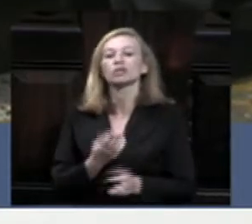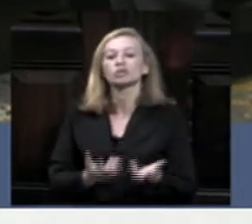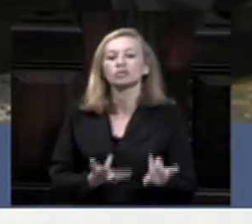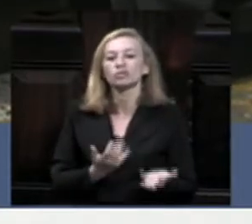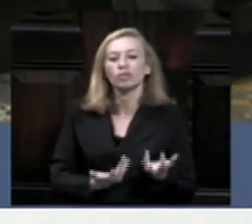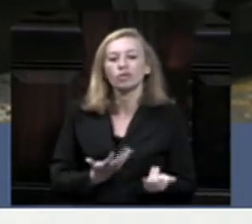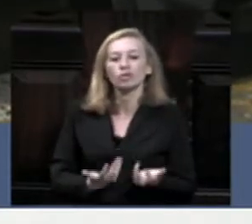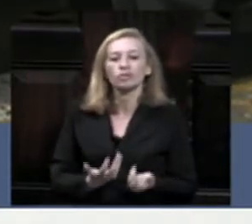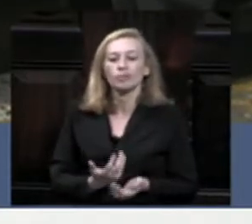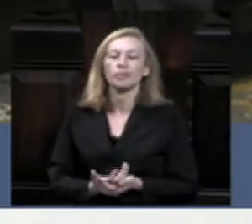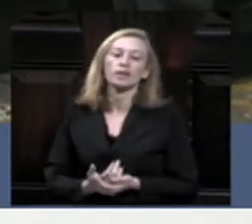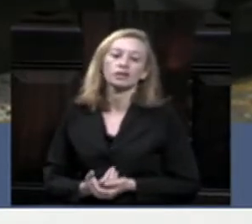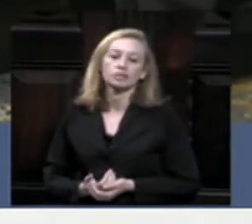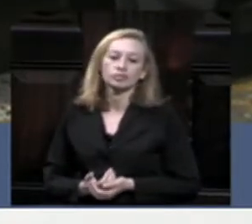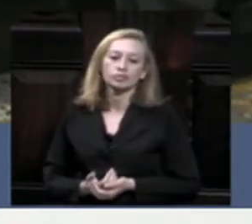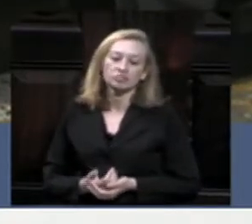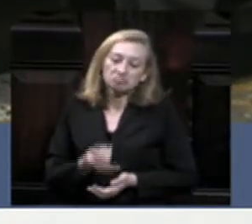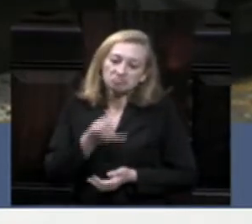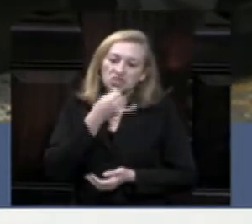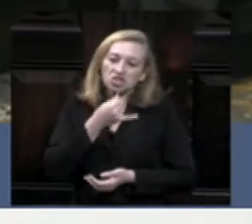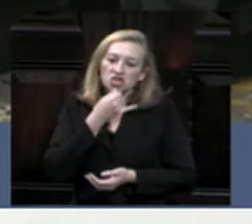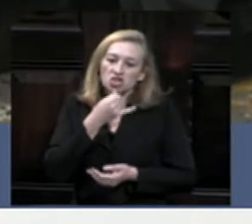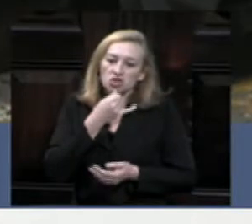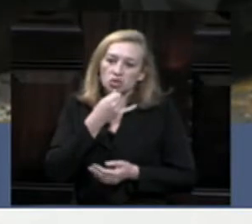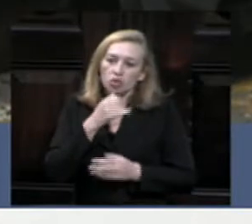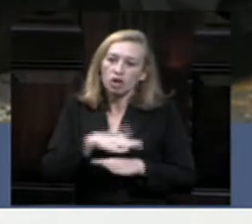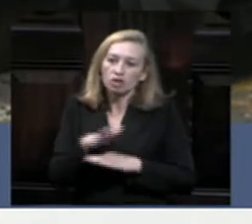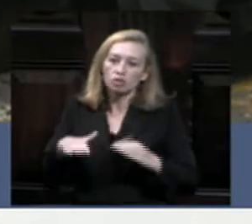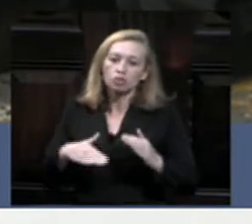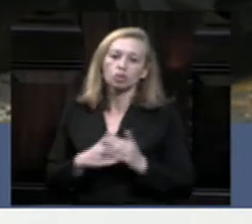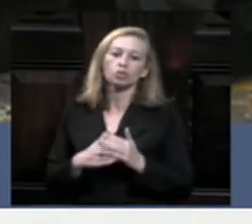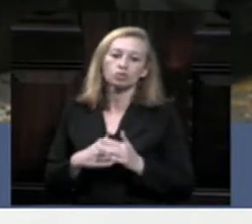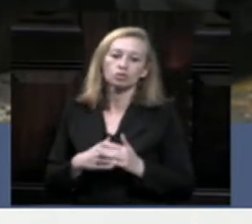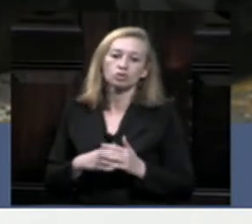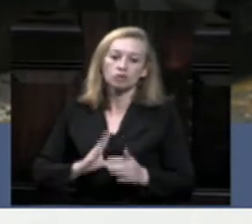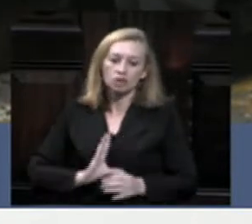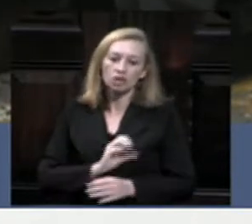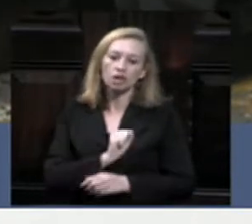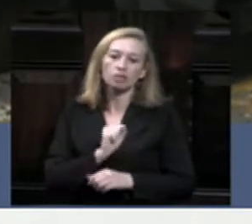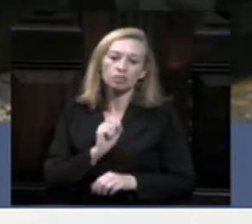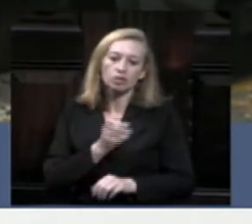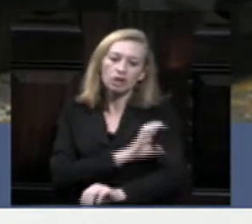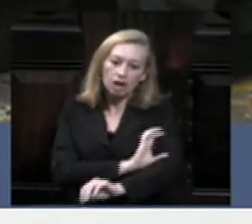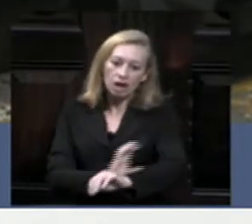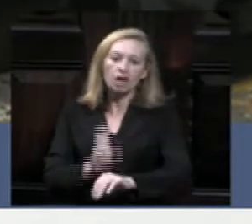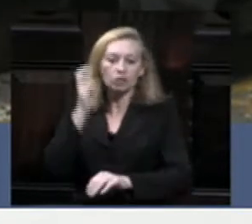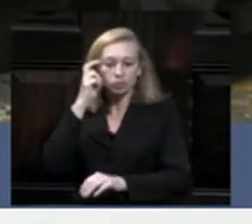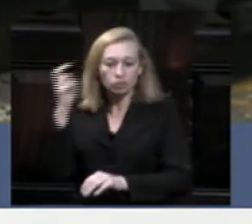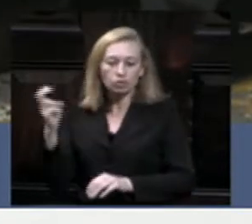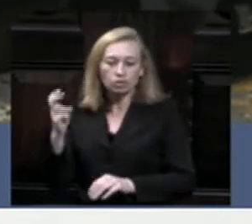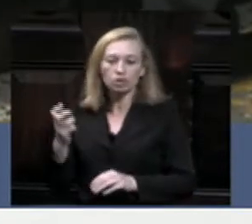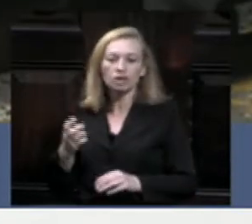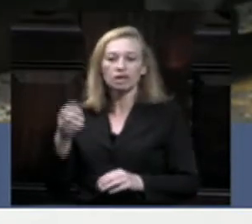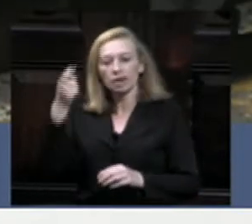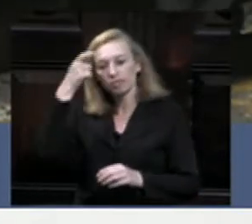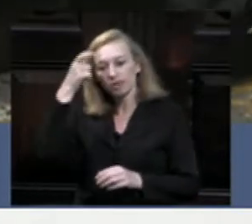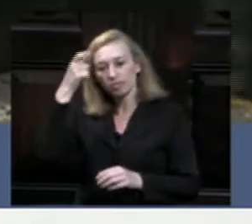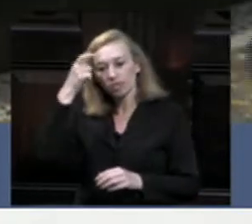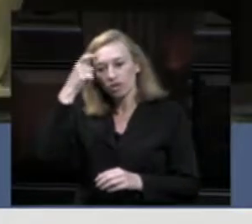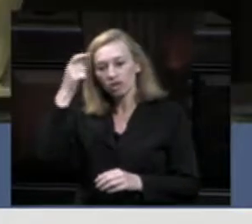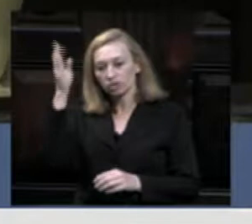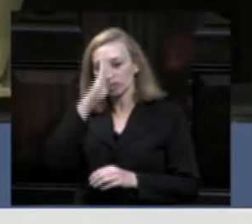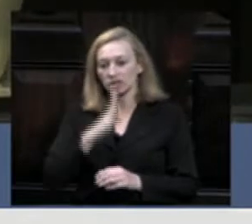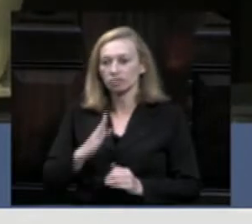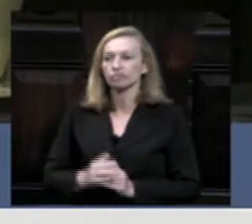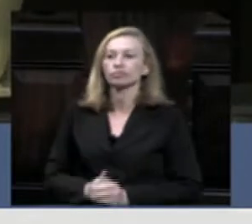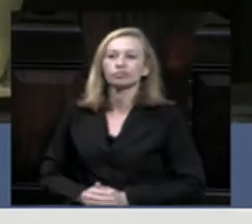que é um tema prioritário, que chocou e enlutou a todos que amam a cultura e cultuam a memória do nosso país. Obrigado, senhor presidente.